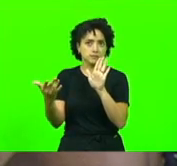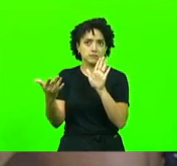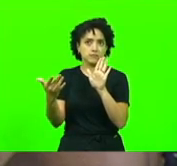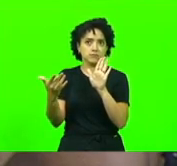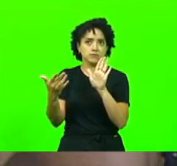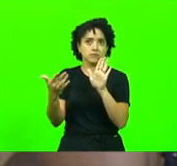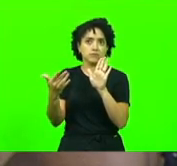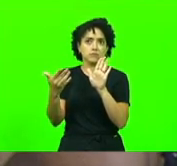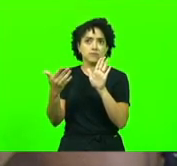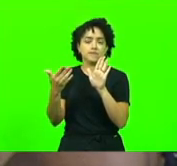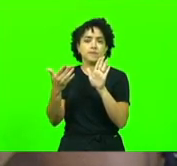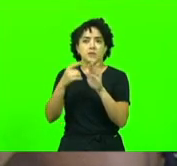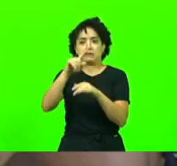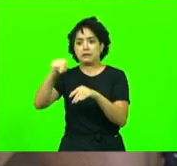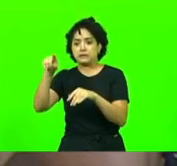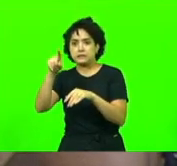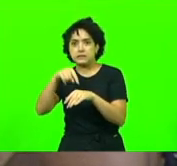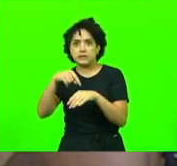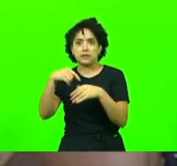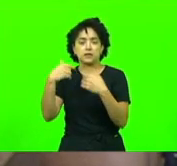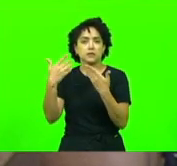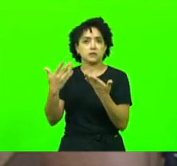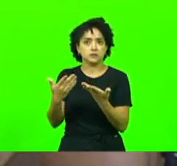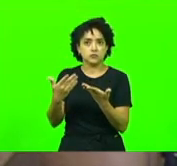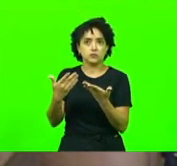desobrigando o passaporte.